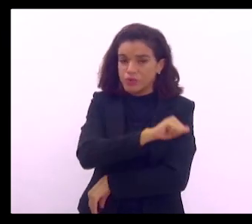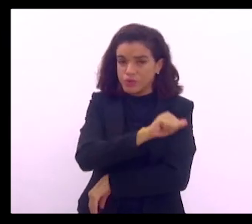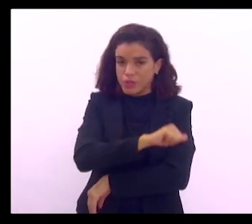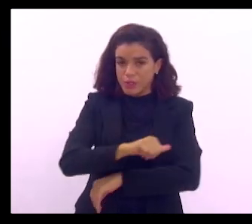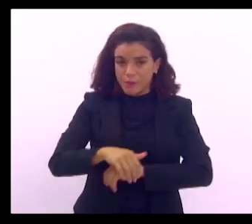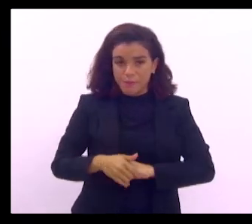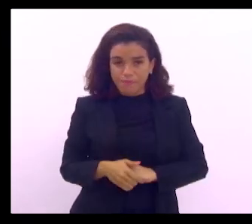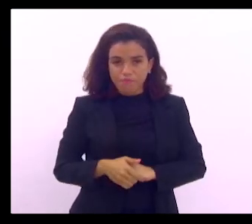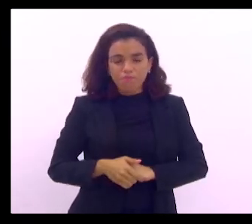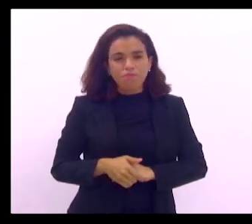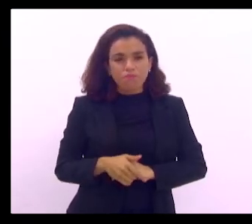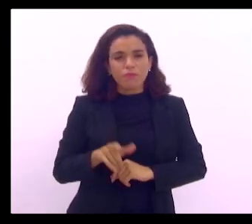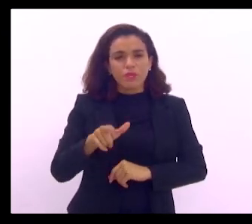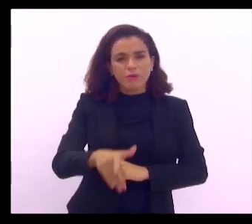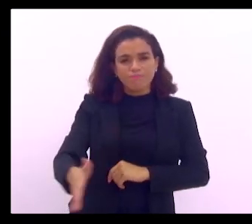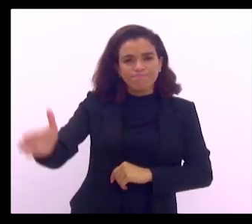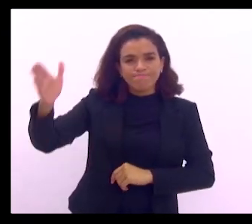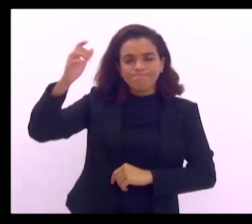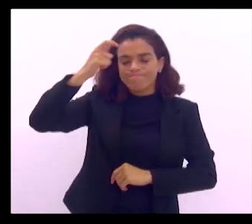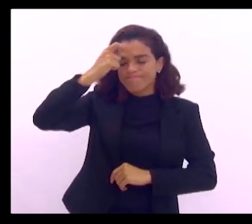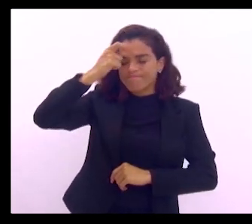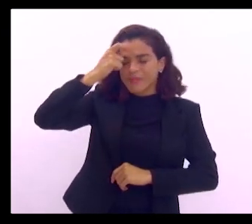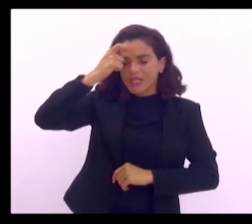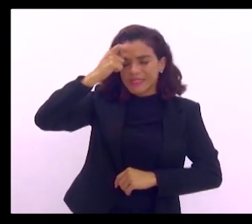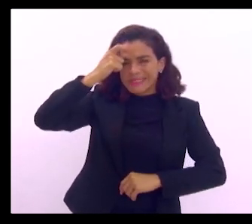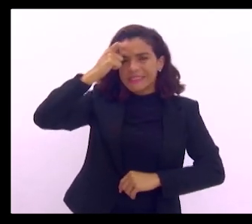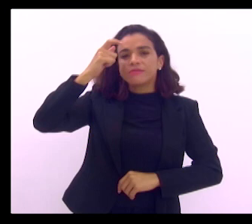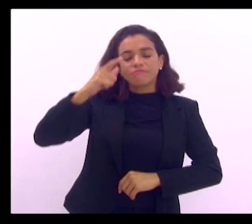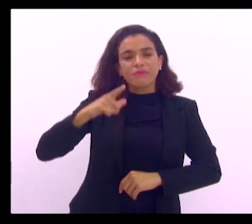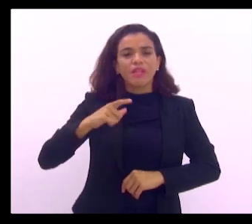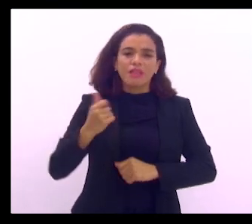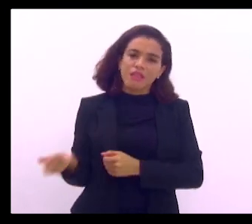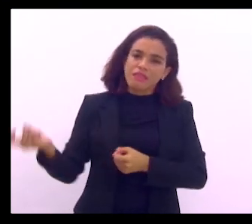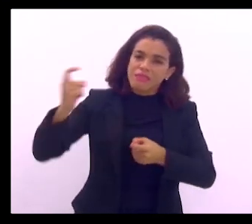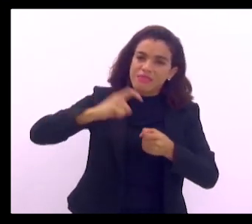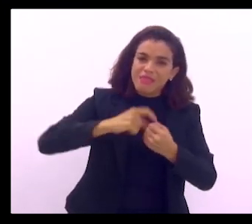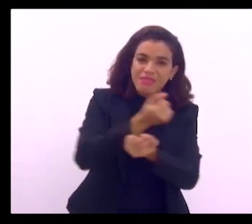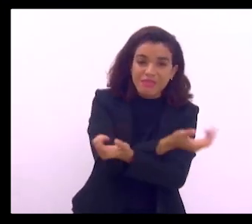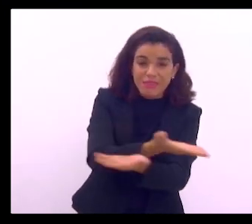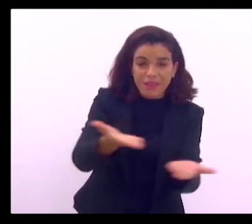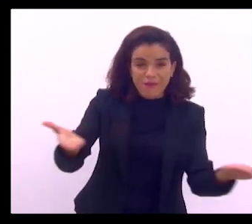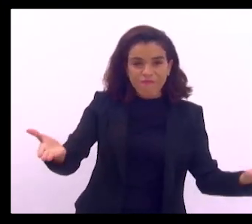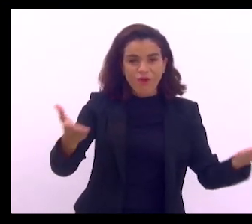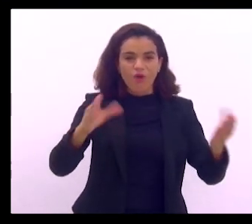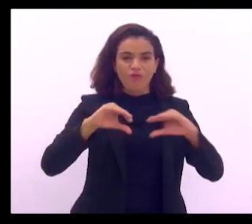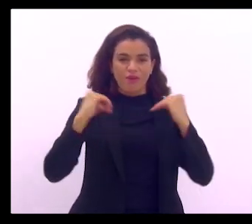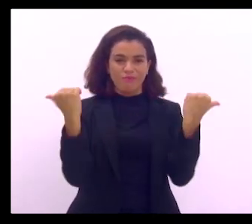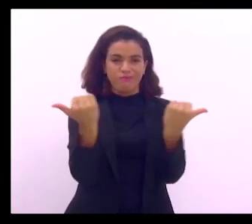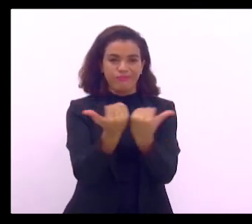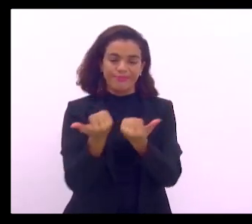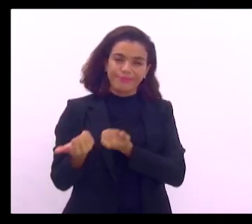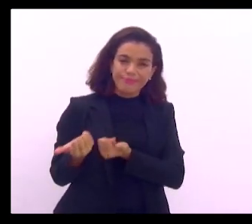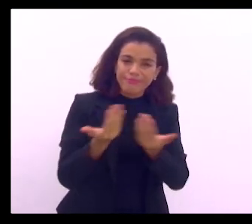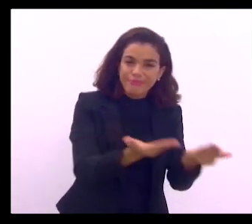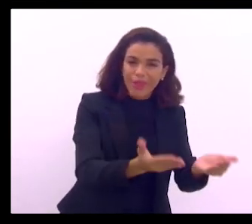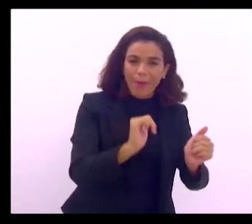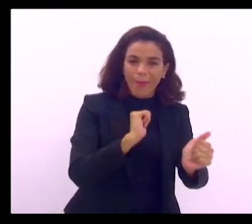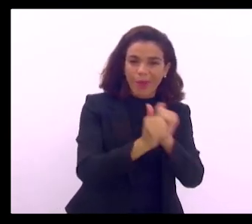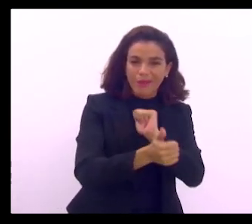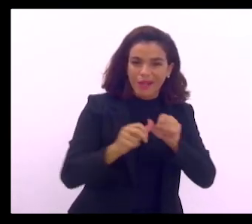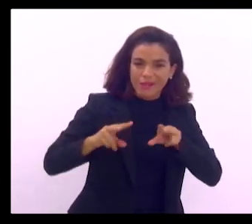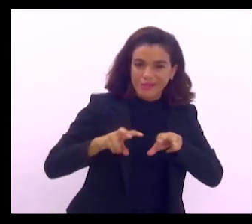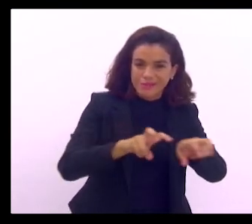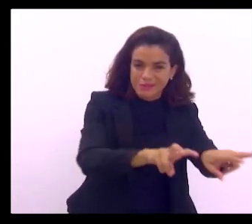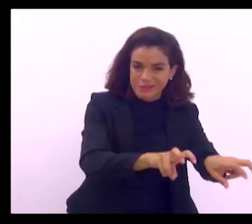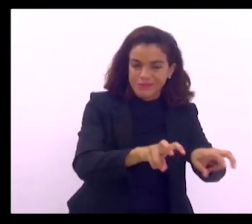que botem a mão na consciência e realmente devolva esse tempo para o atletismo do estado do Rio de Janeiro,